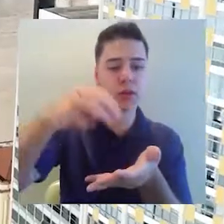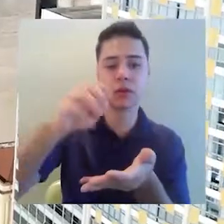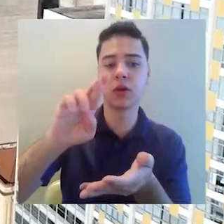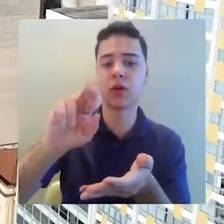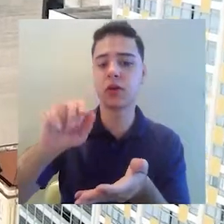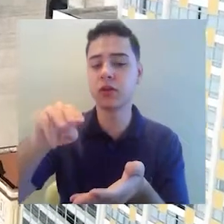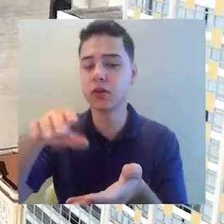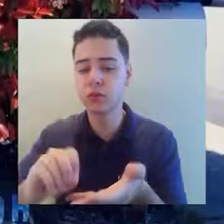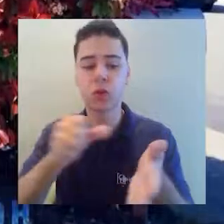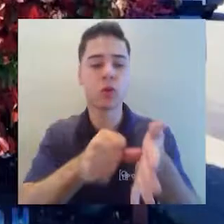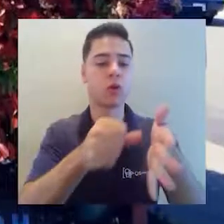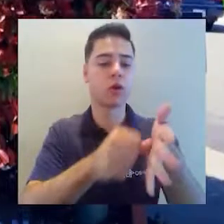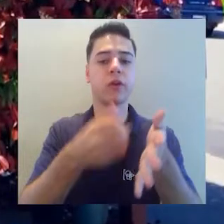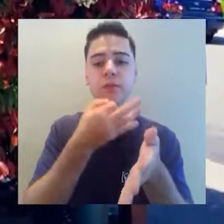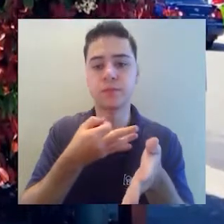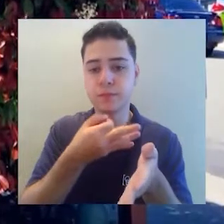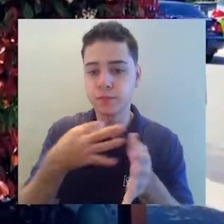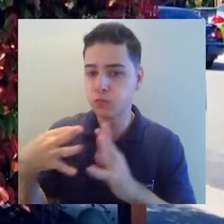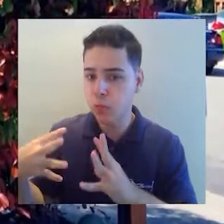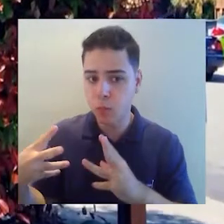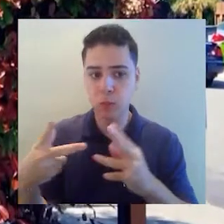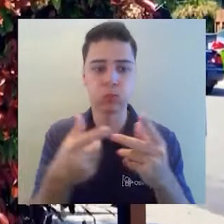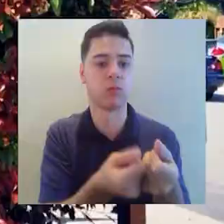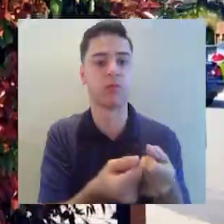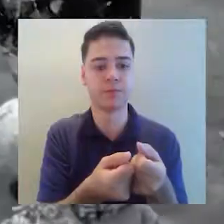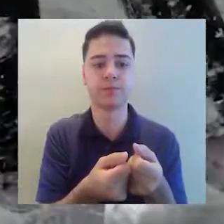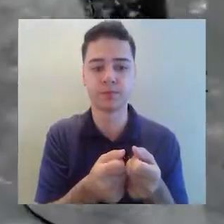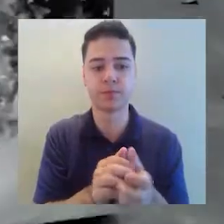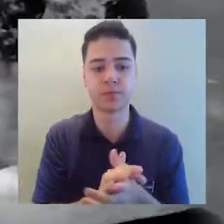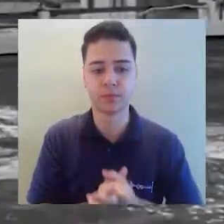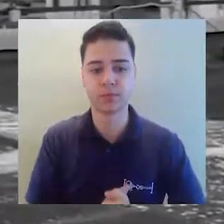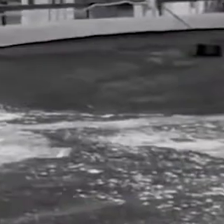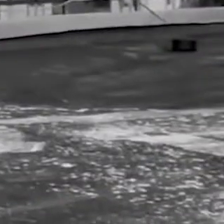grafite, muralismo, colagem, música e muito mais.